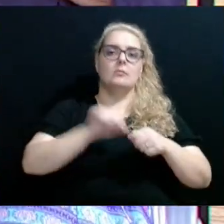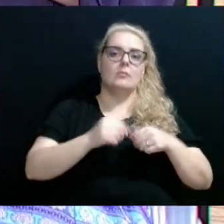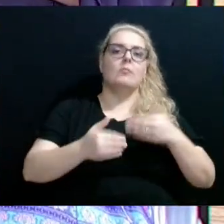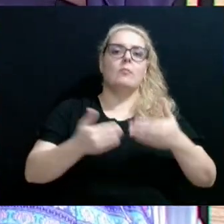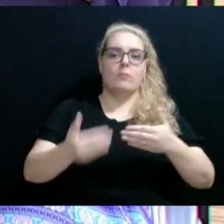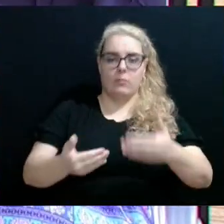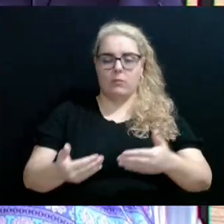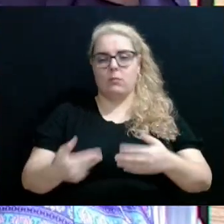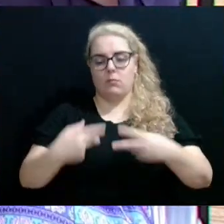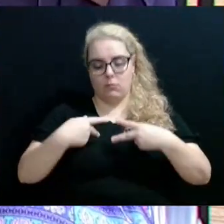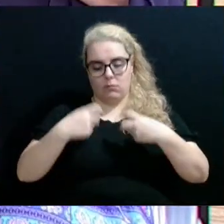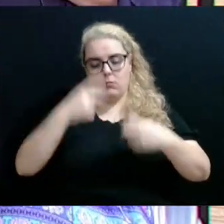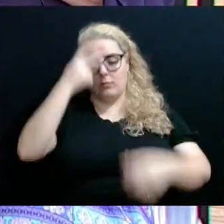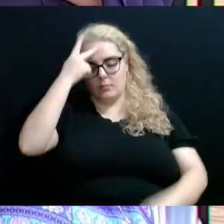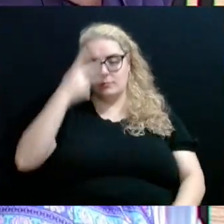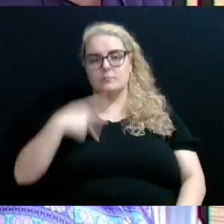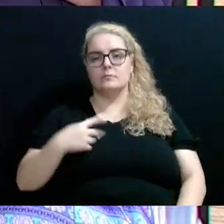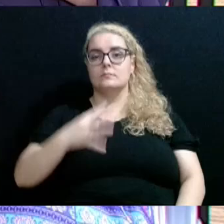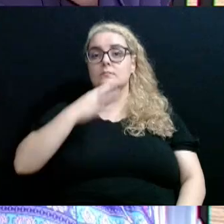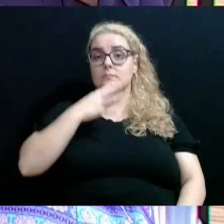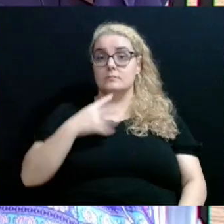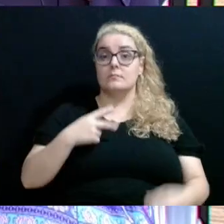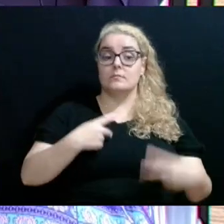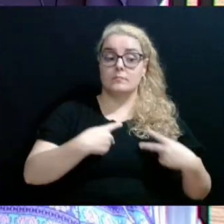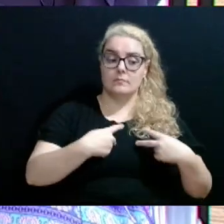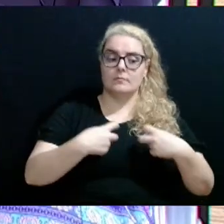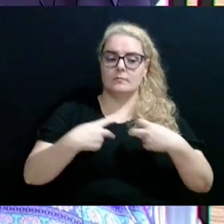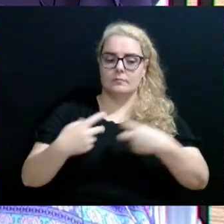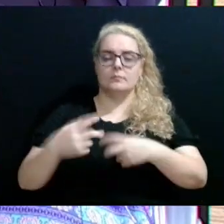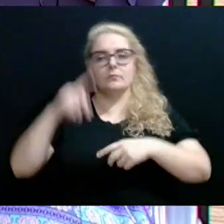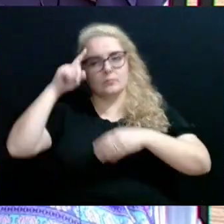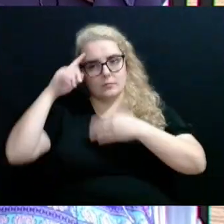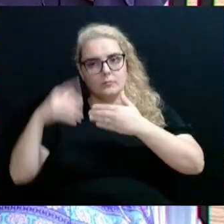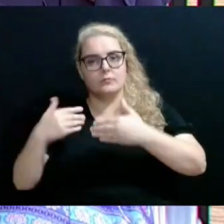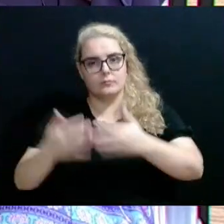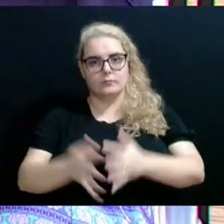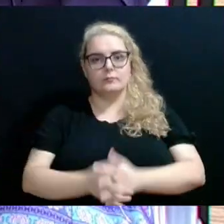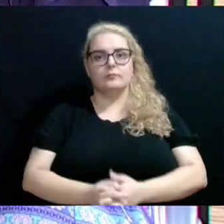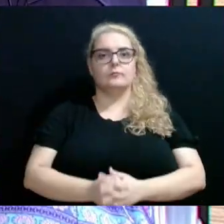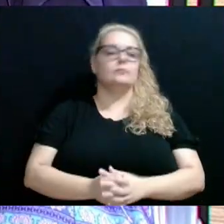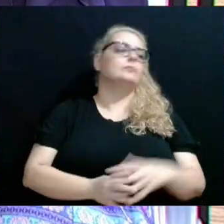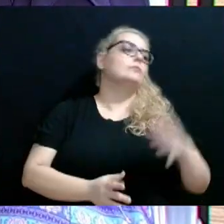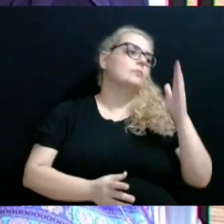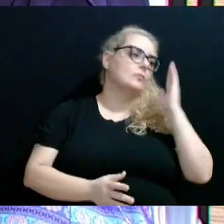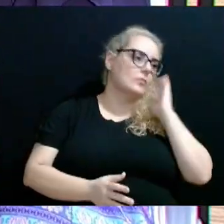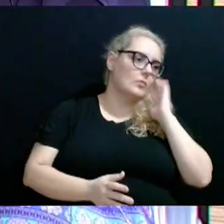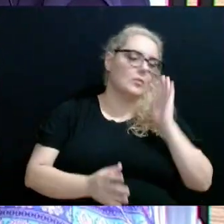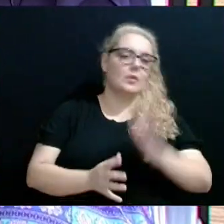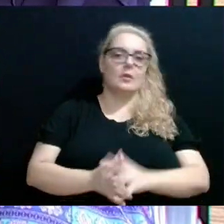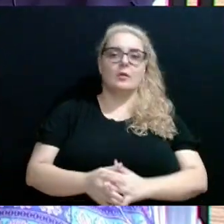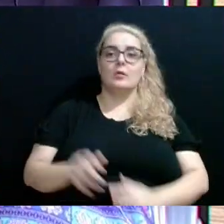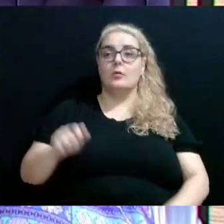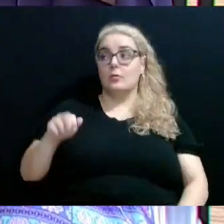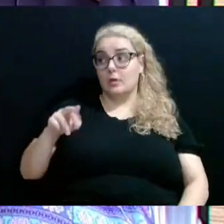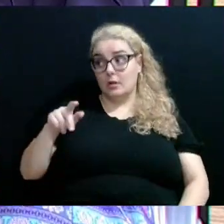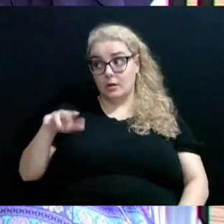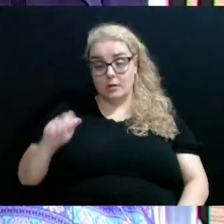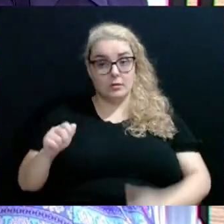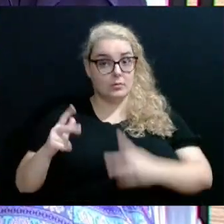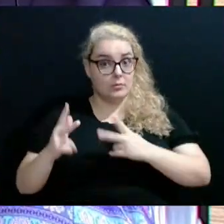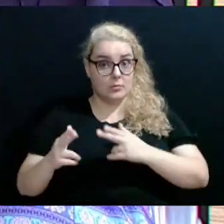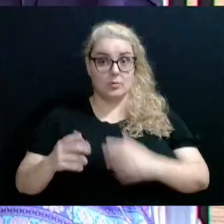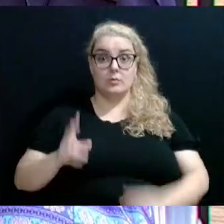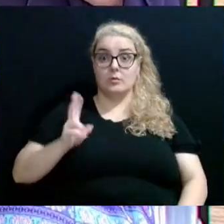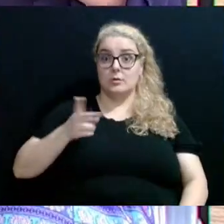de autoconhecimento, de se perceber no dia a dia. Entendi. Né? Então, o aroma é a mesma coisa. O que eu sempre oriento